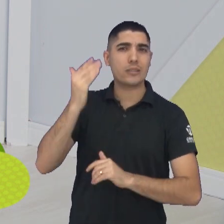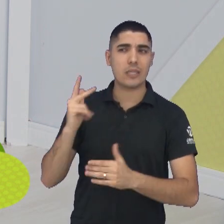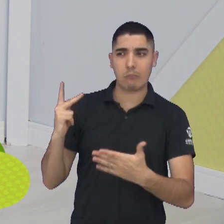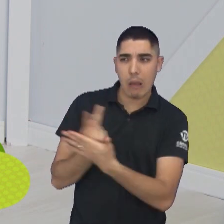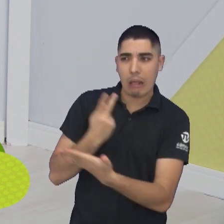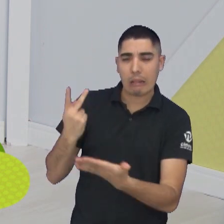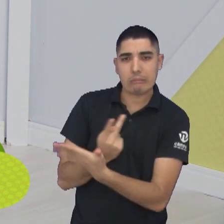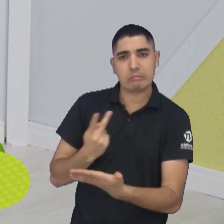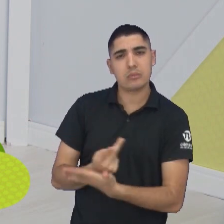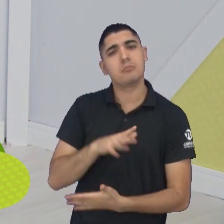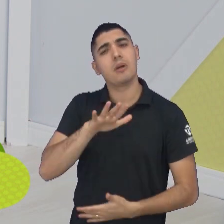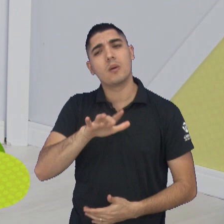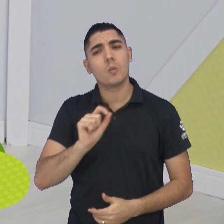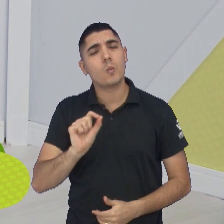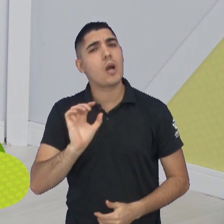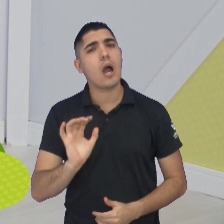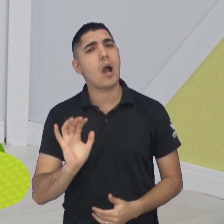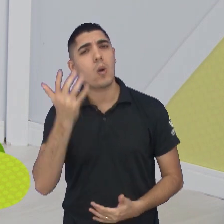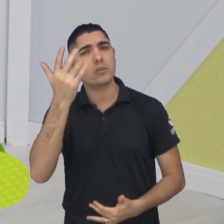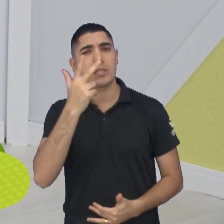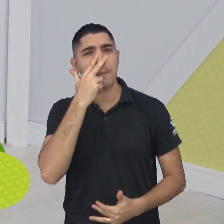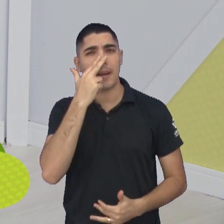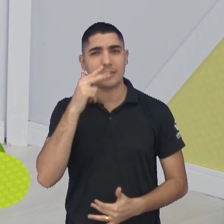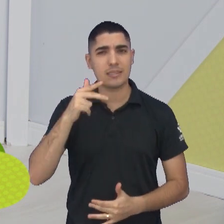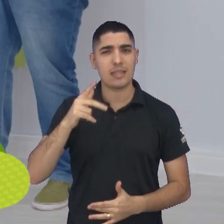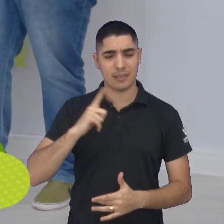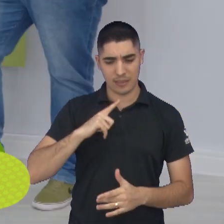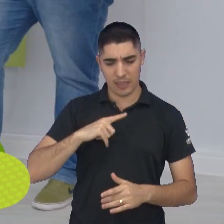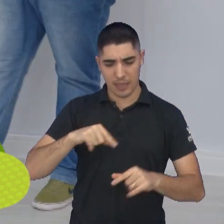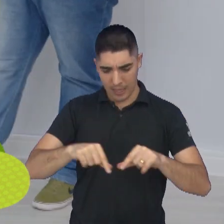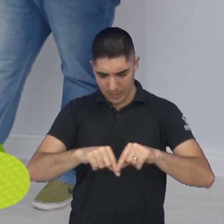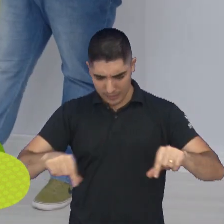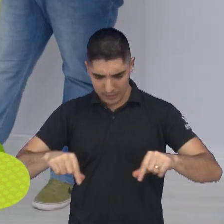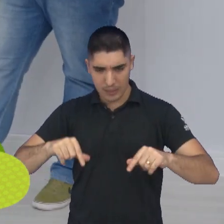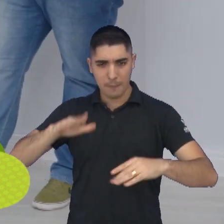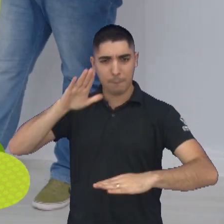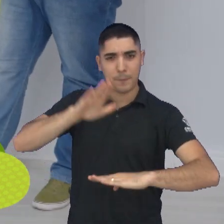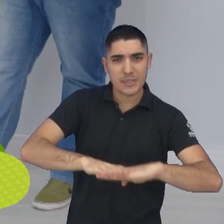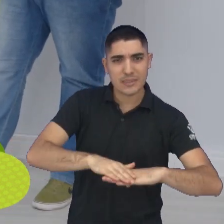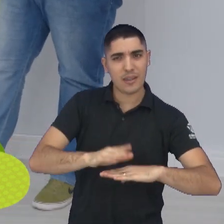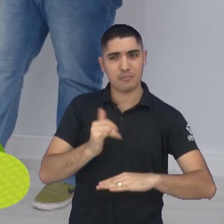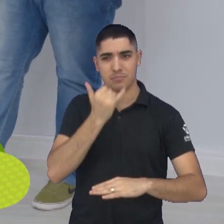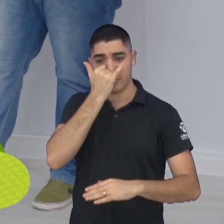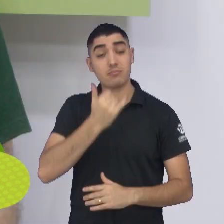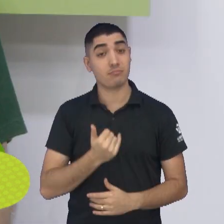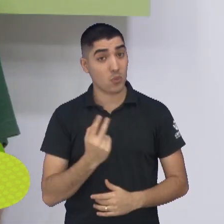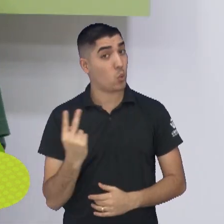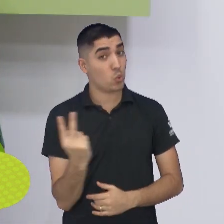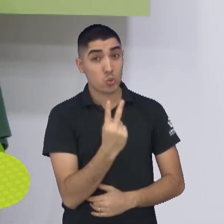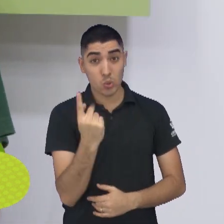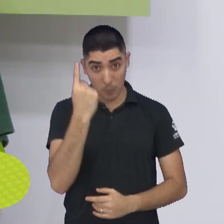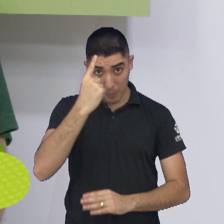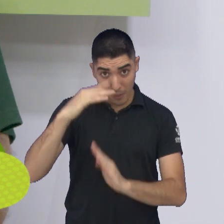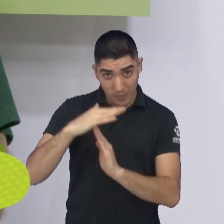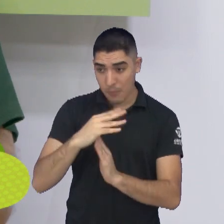E o que estava acontecendo, Bruno? Muitos erros de saque, o pessoal estava queimando a linha ali, como é que estava acontecendo? As duas equipes erraram muito, né? O primeiro set,